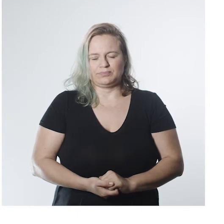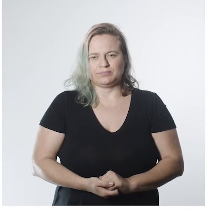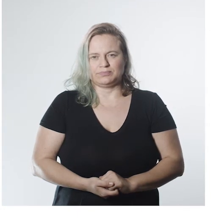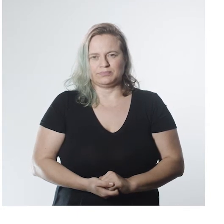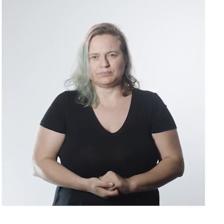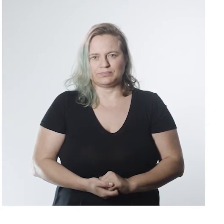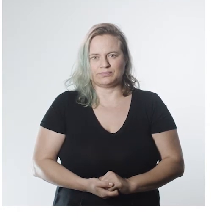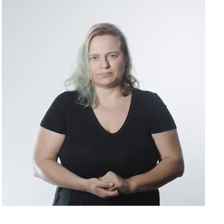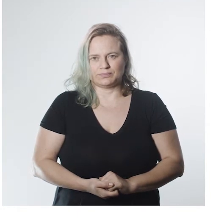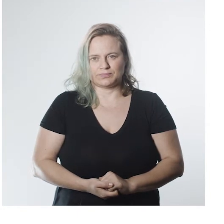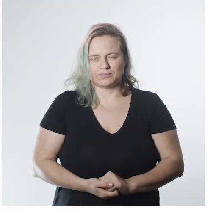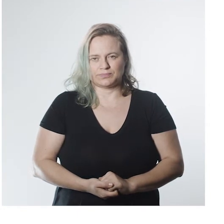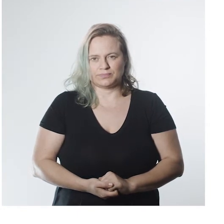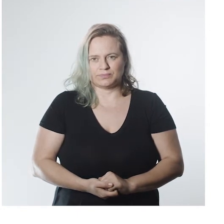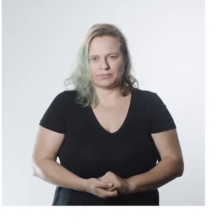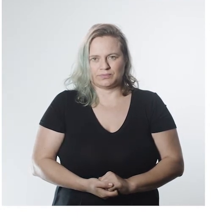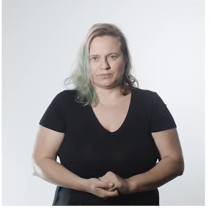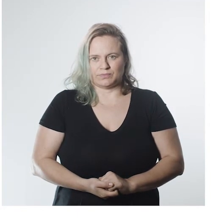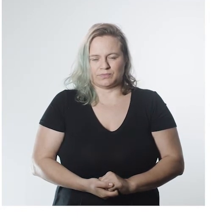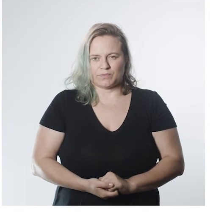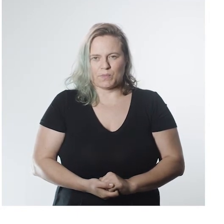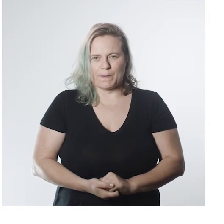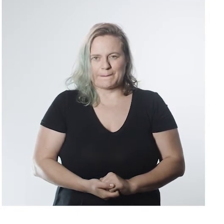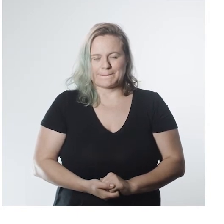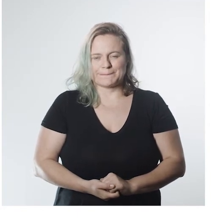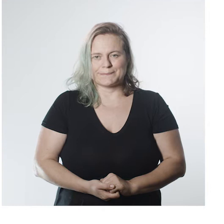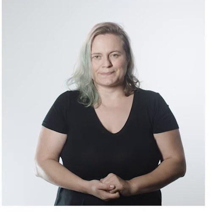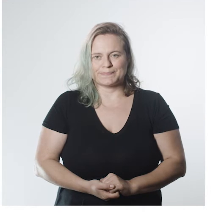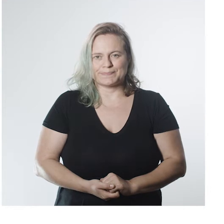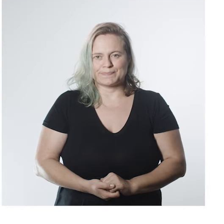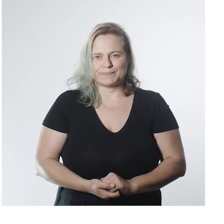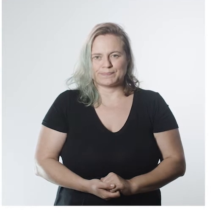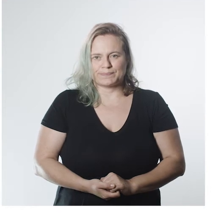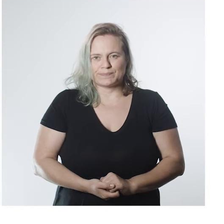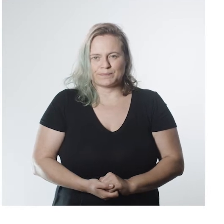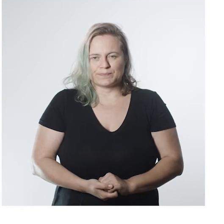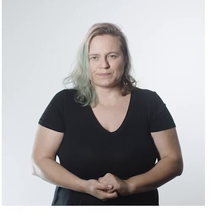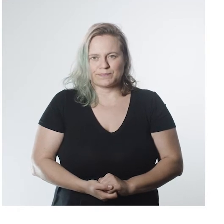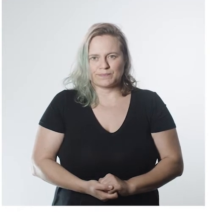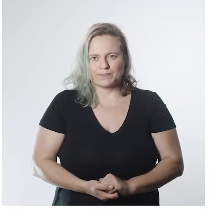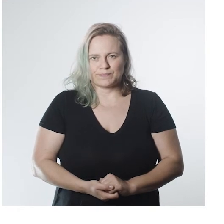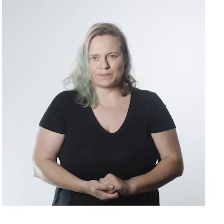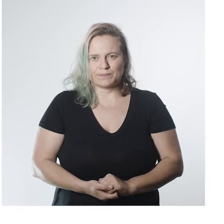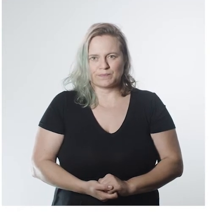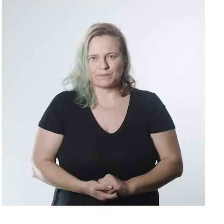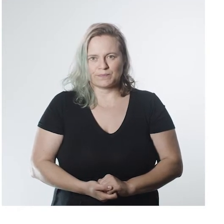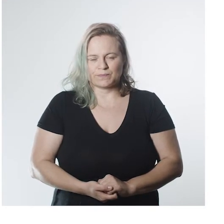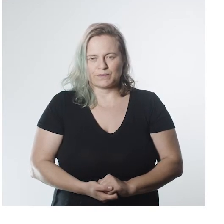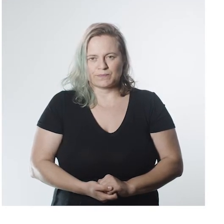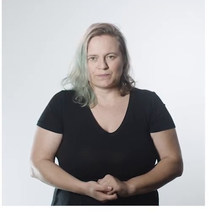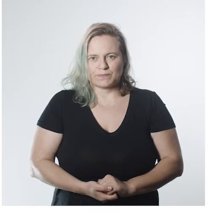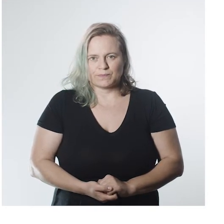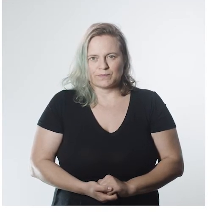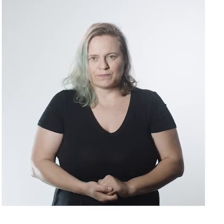De couve, nós vamos precisar de 3 folhas de couve manteiga, 2 gramas de sal, 2 gramas de pimenta do reino, suco de meio limão